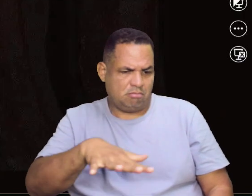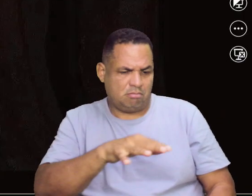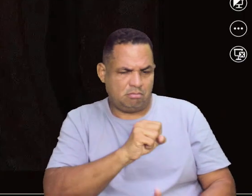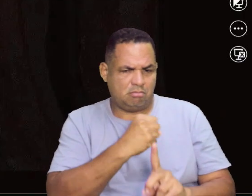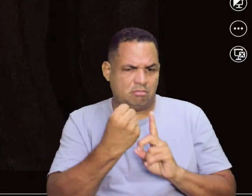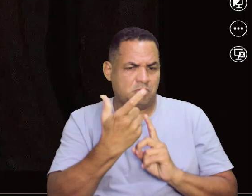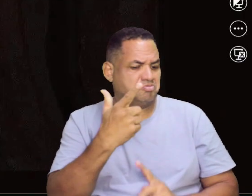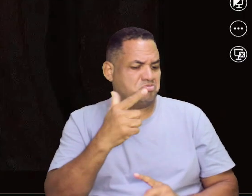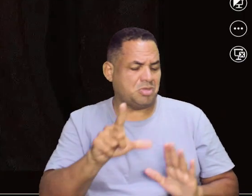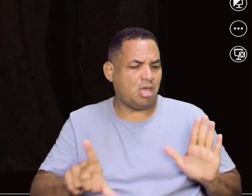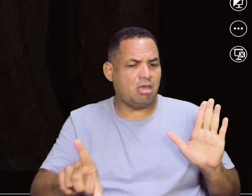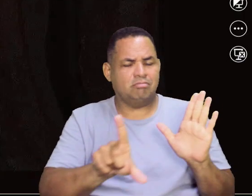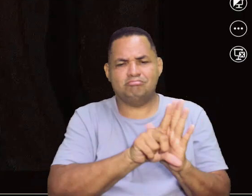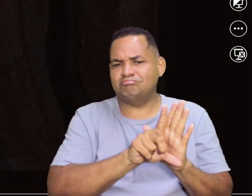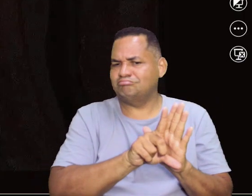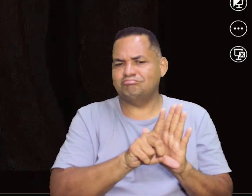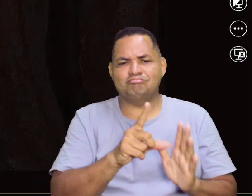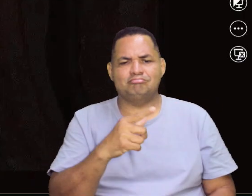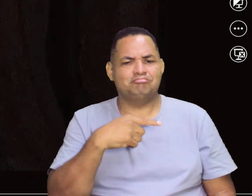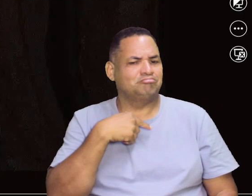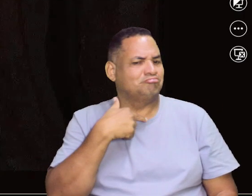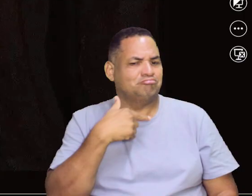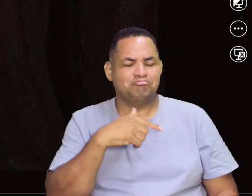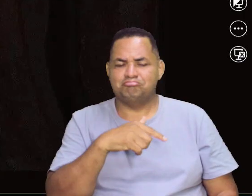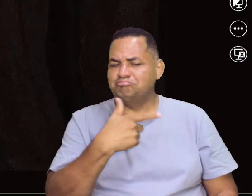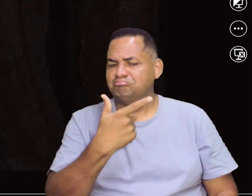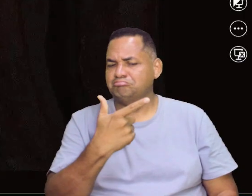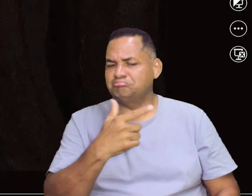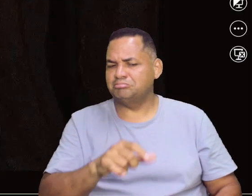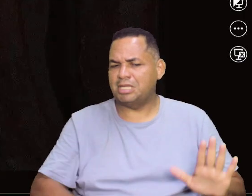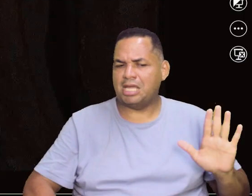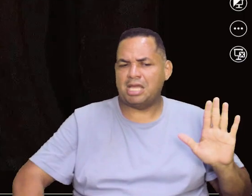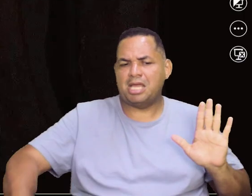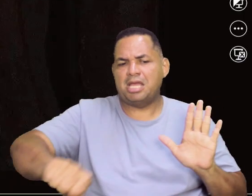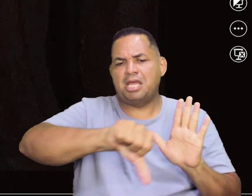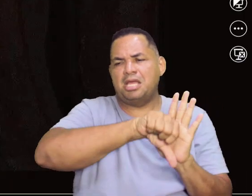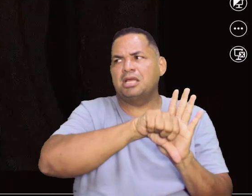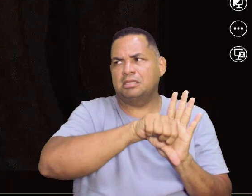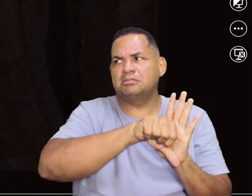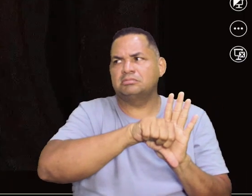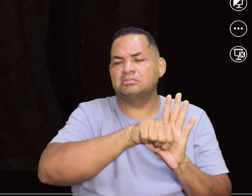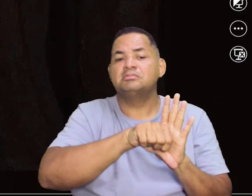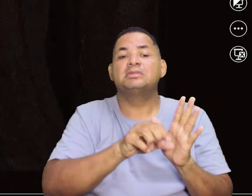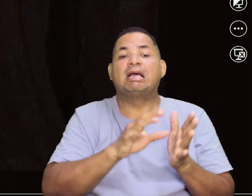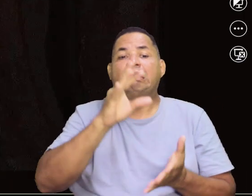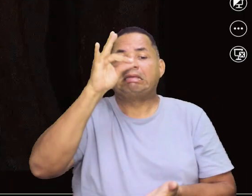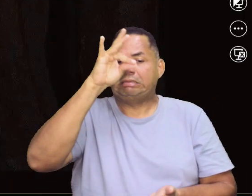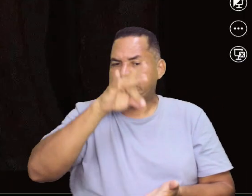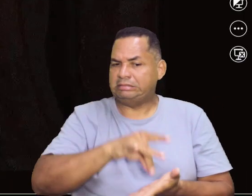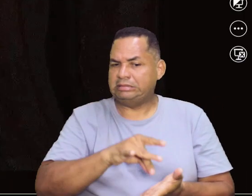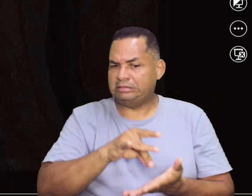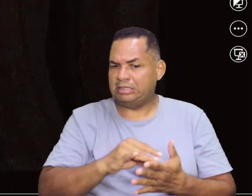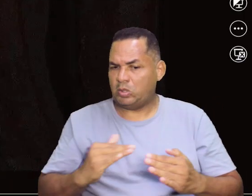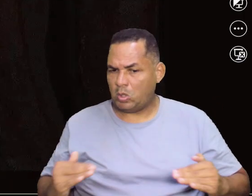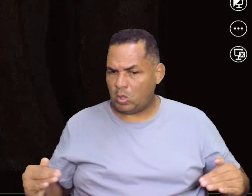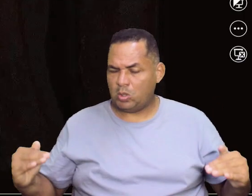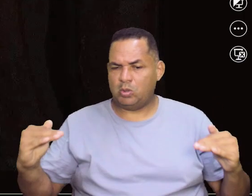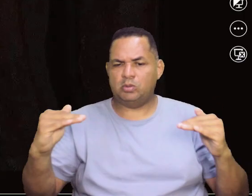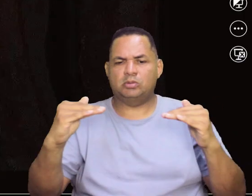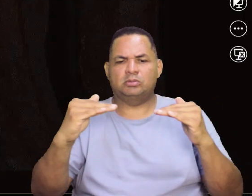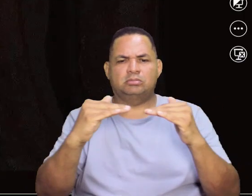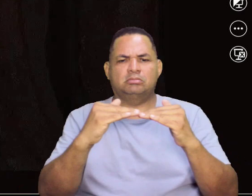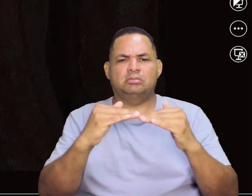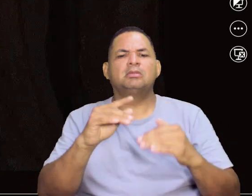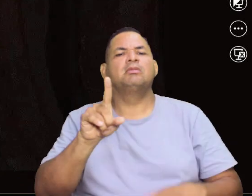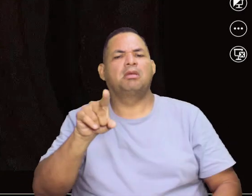se não há lei, não vai ter crime, porque agora todo mundo aqui vai ser realmente igual. Será que isso